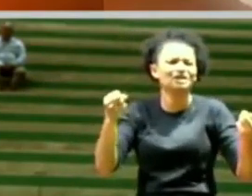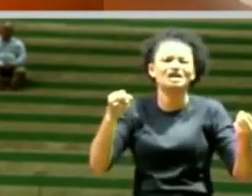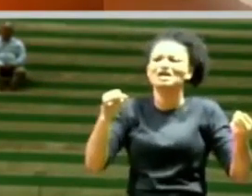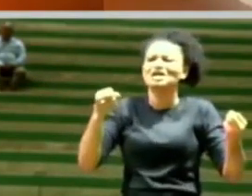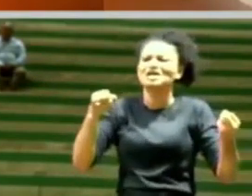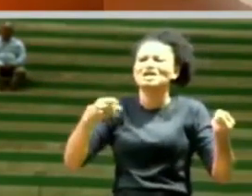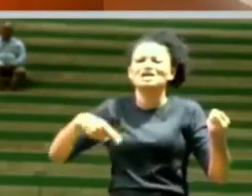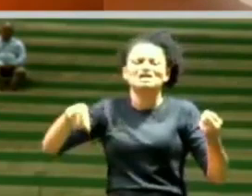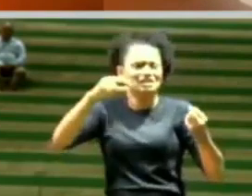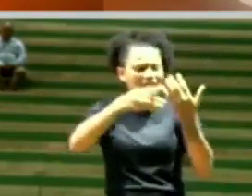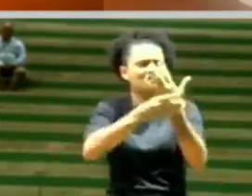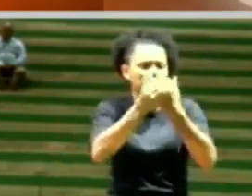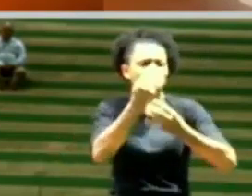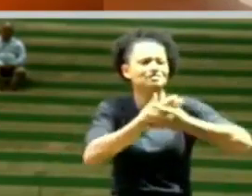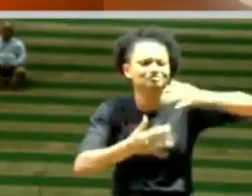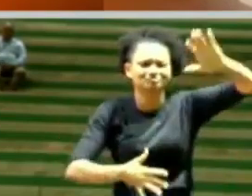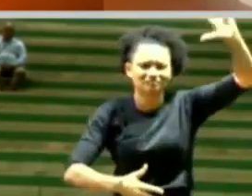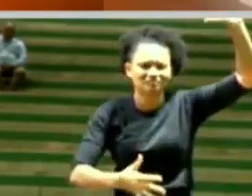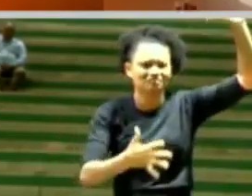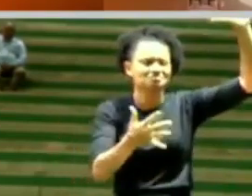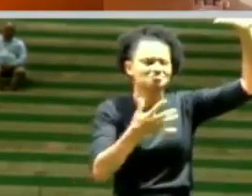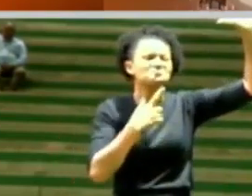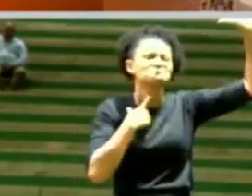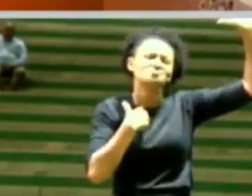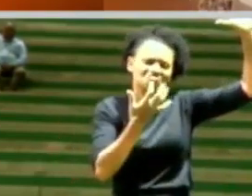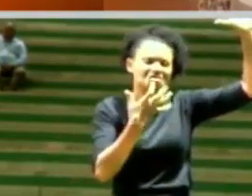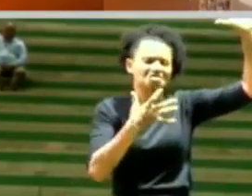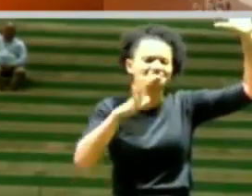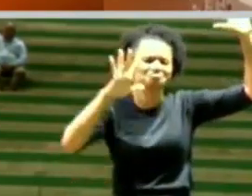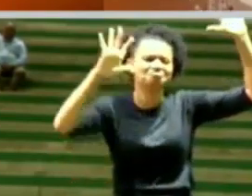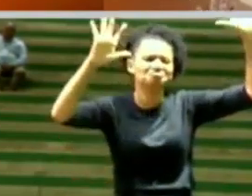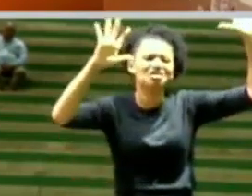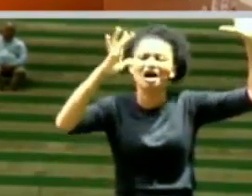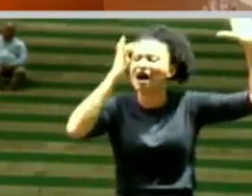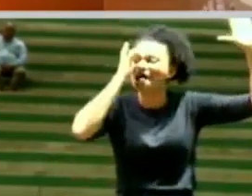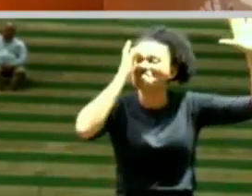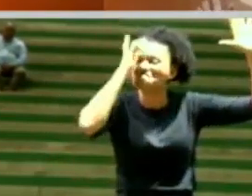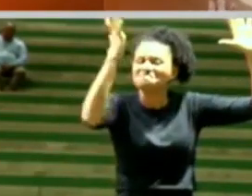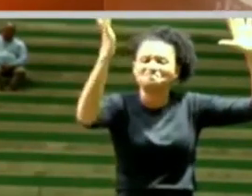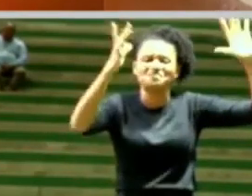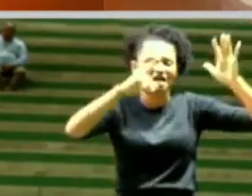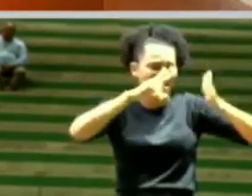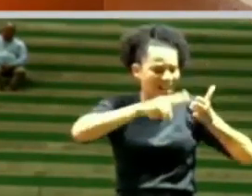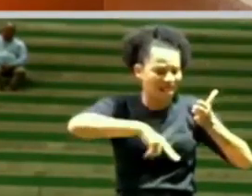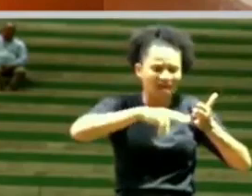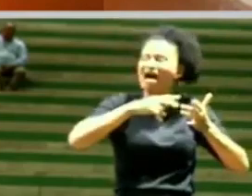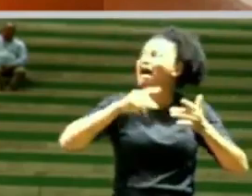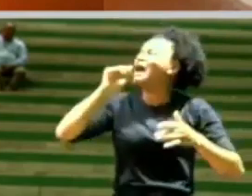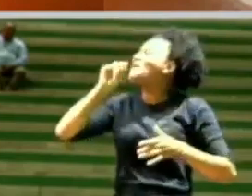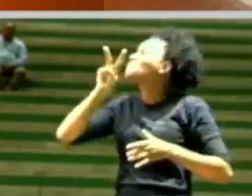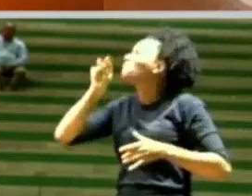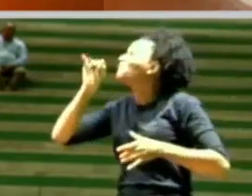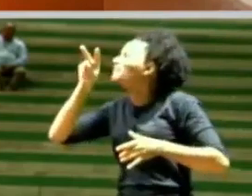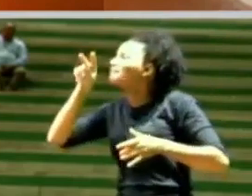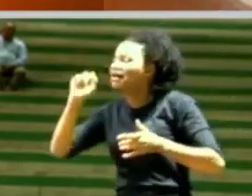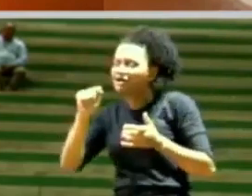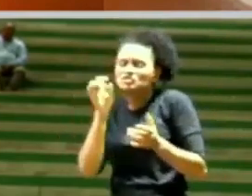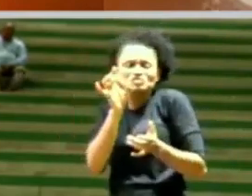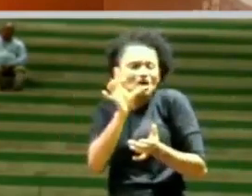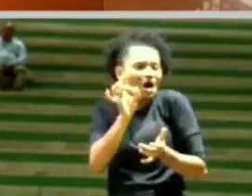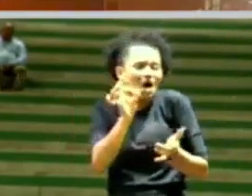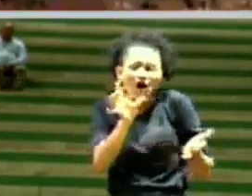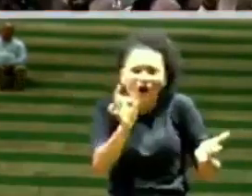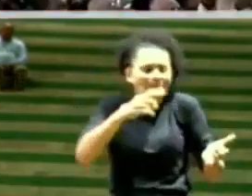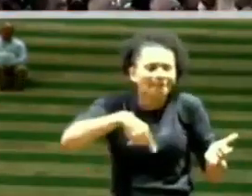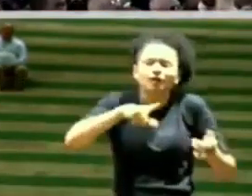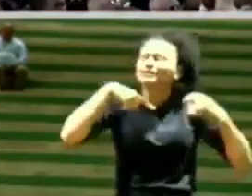Levante uma de suas mãos ao céu, só quem quer. É fácil ler aviva a tua obra, é fácil ler só isso,